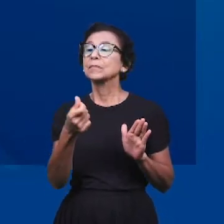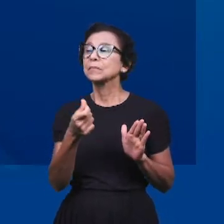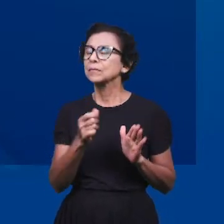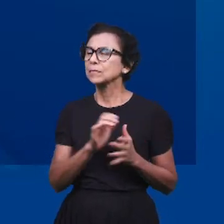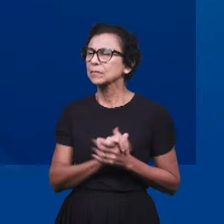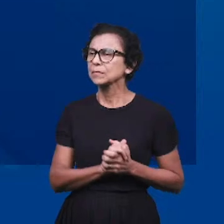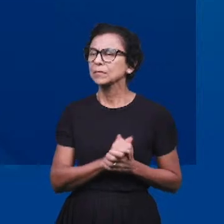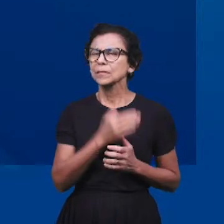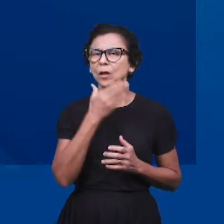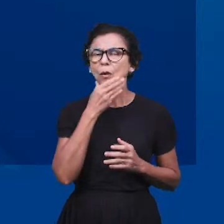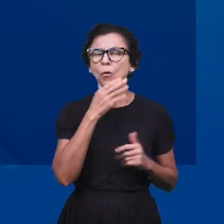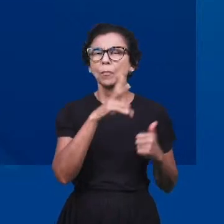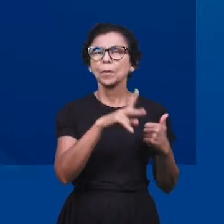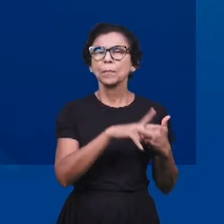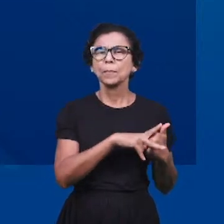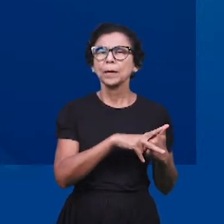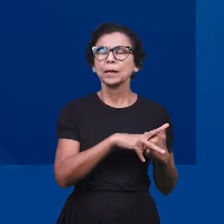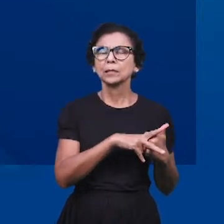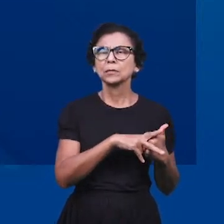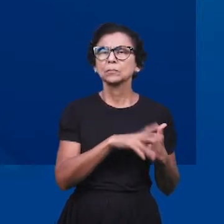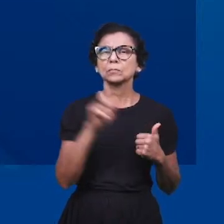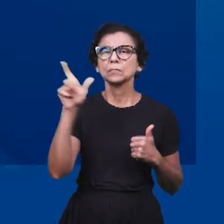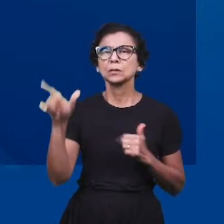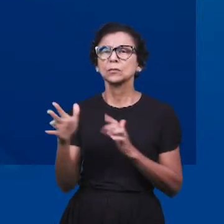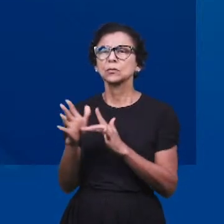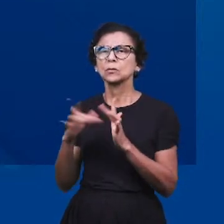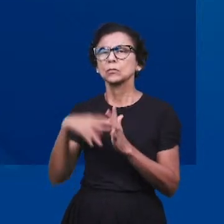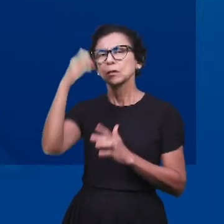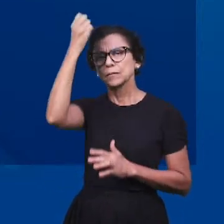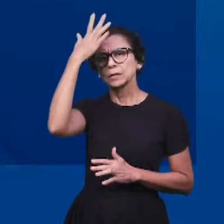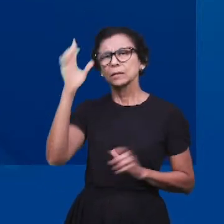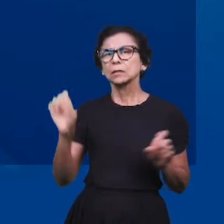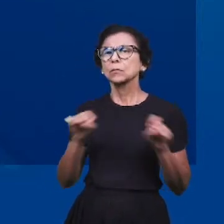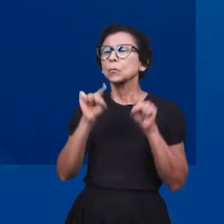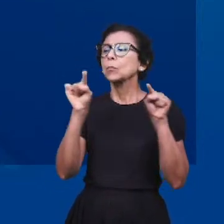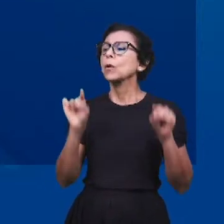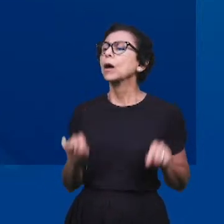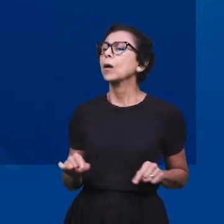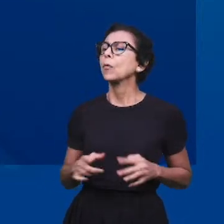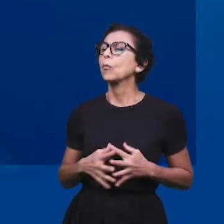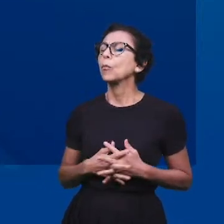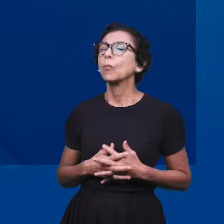que Pedro entregou sobre o Senhor Jesus?